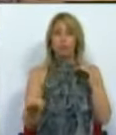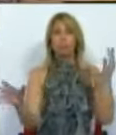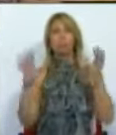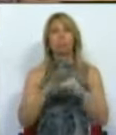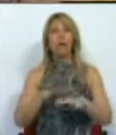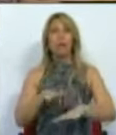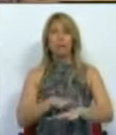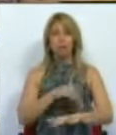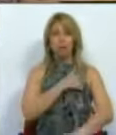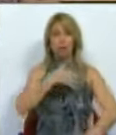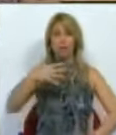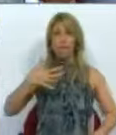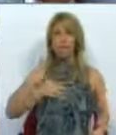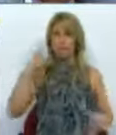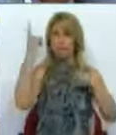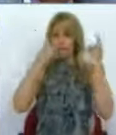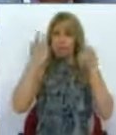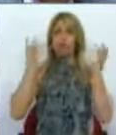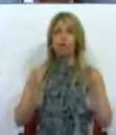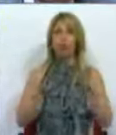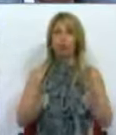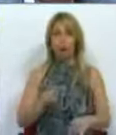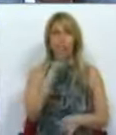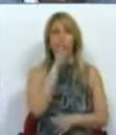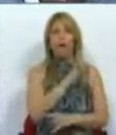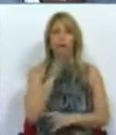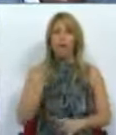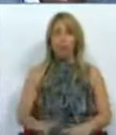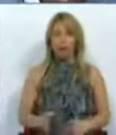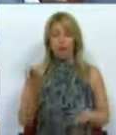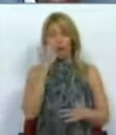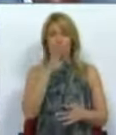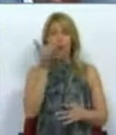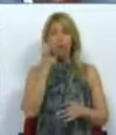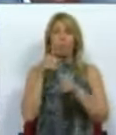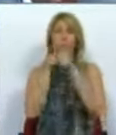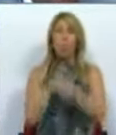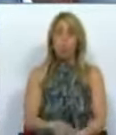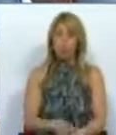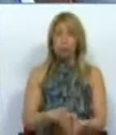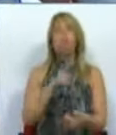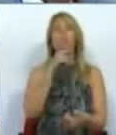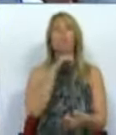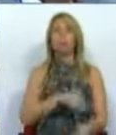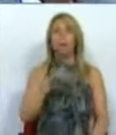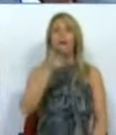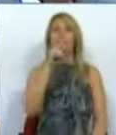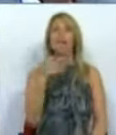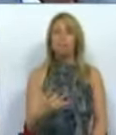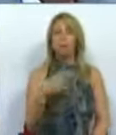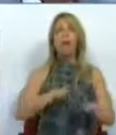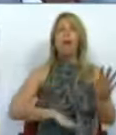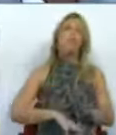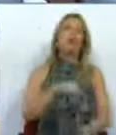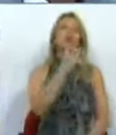pela administração da empresa e que está já em marcha. Uma vez cumprido, permitirá que a RTP chegue a 2013 com custos